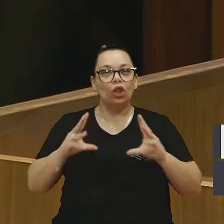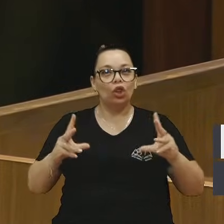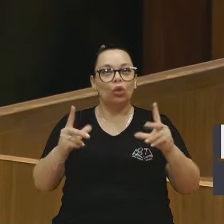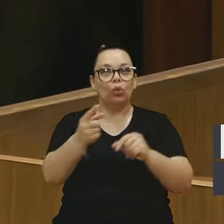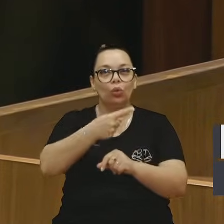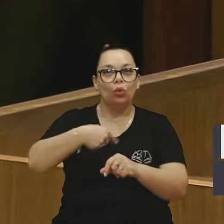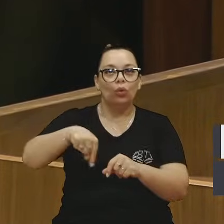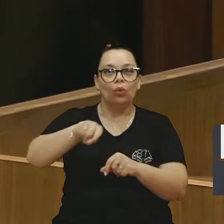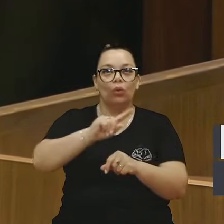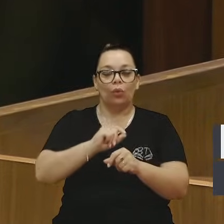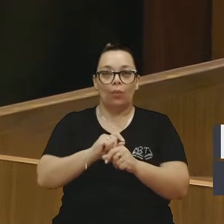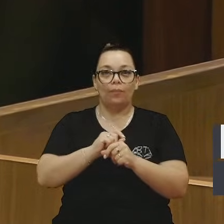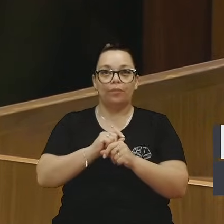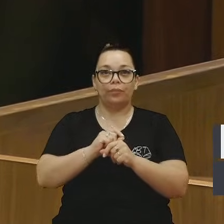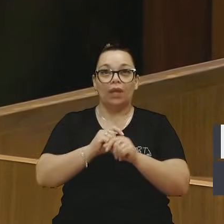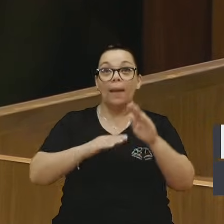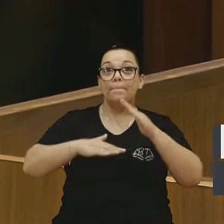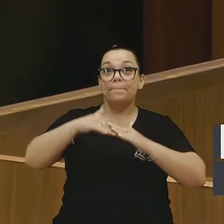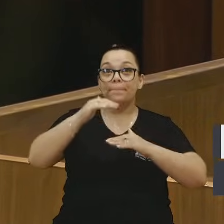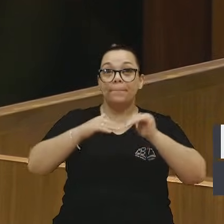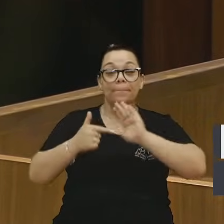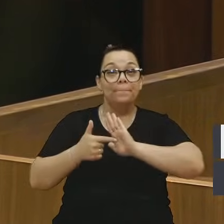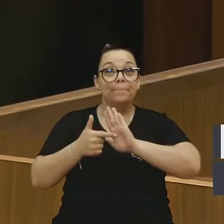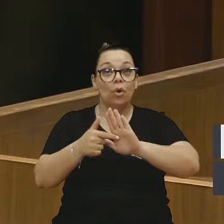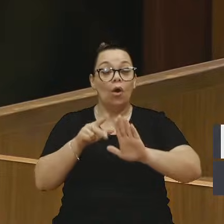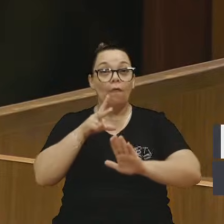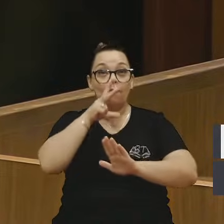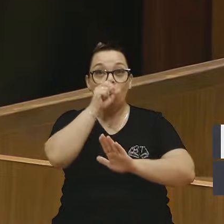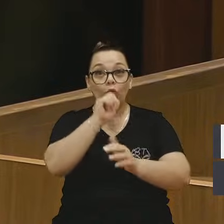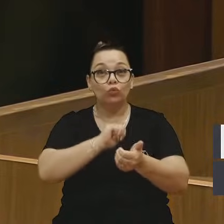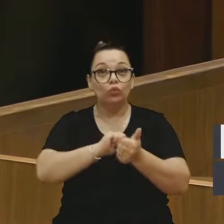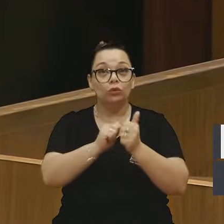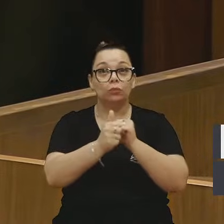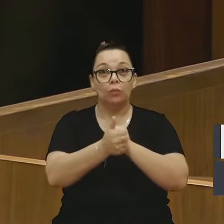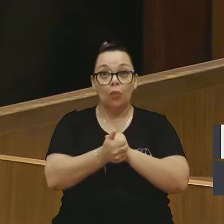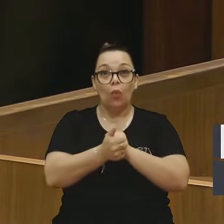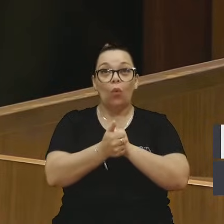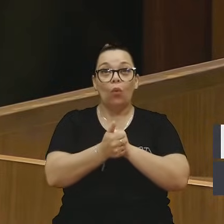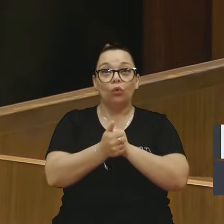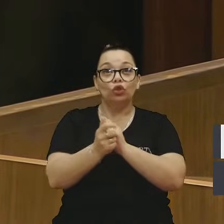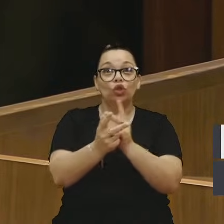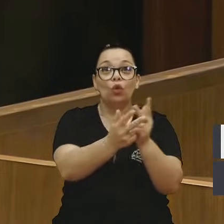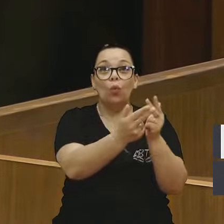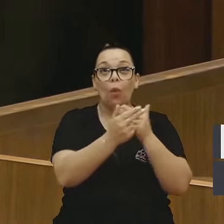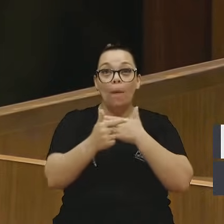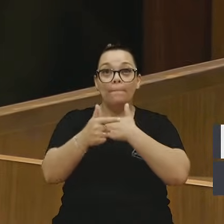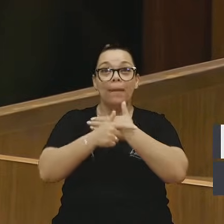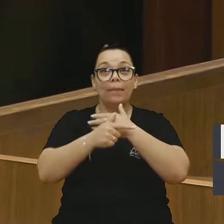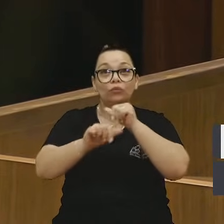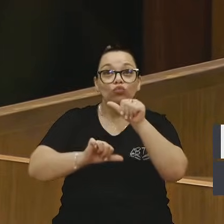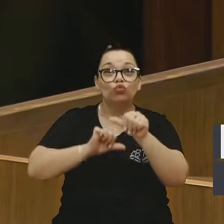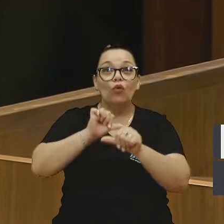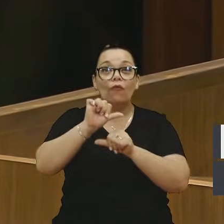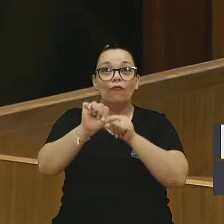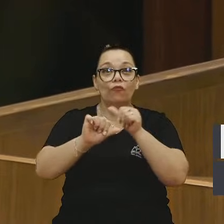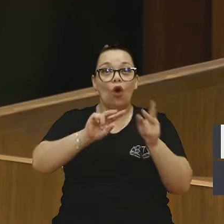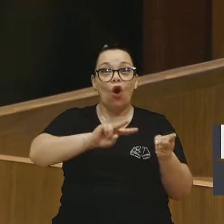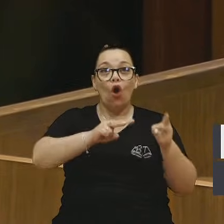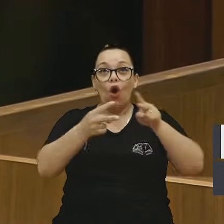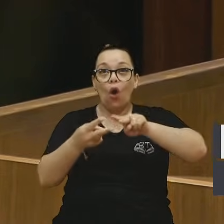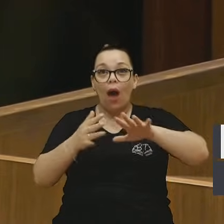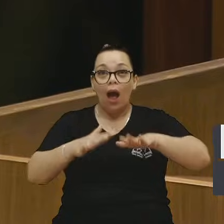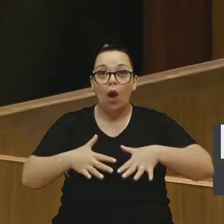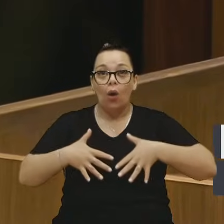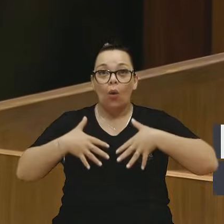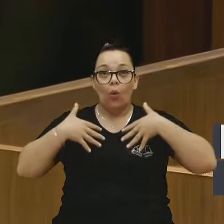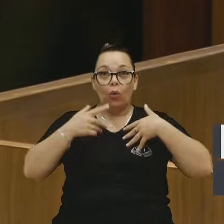nós. Seus feitos nos mostram a força do esporte como uma ferramenta de transformação e orgulho